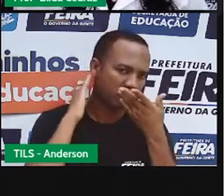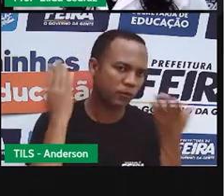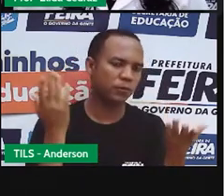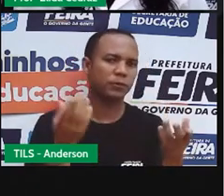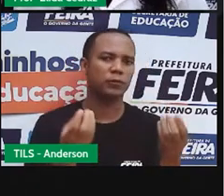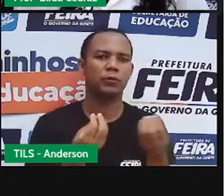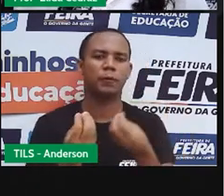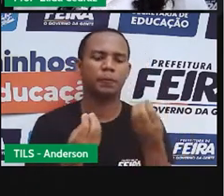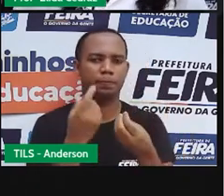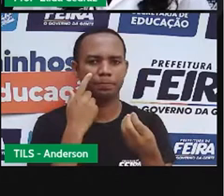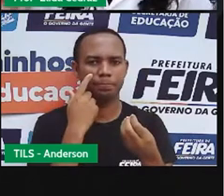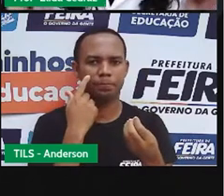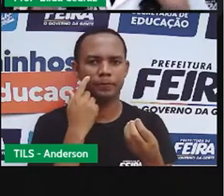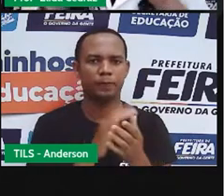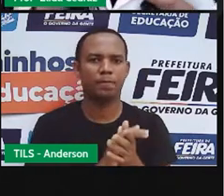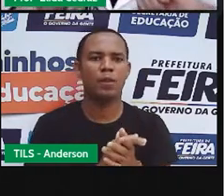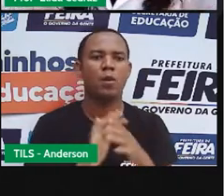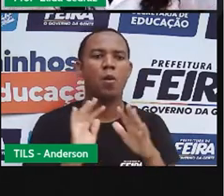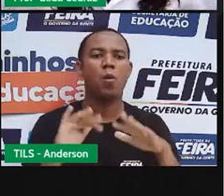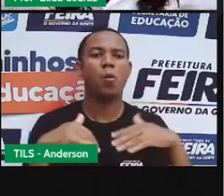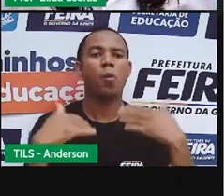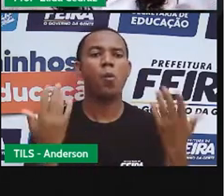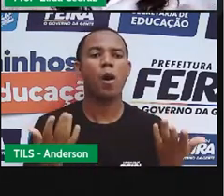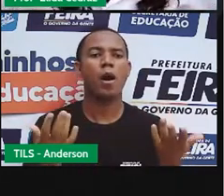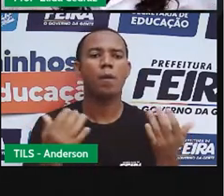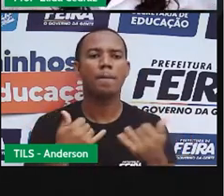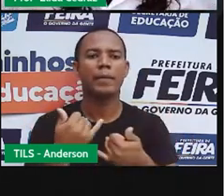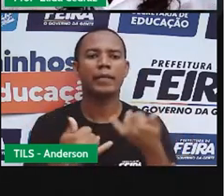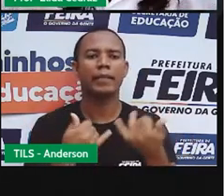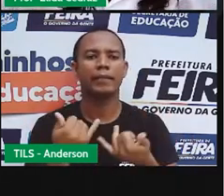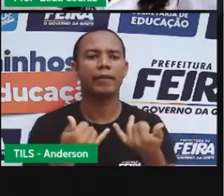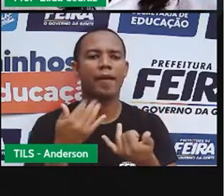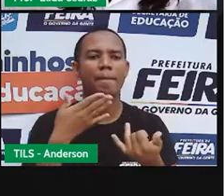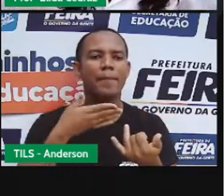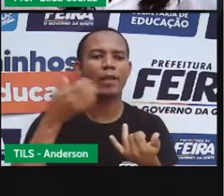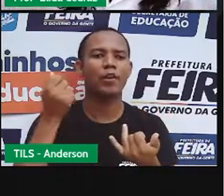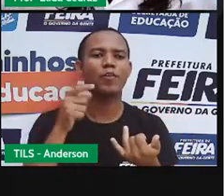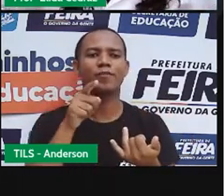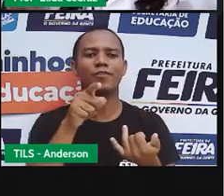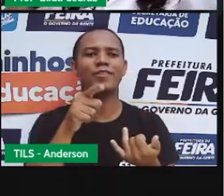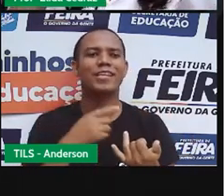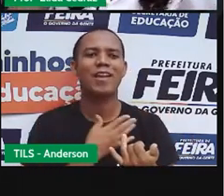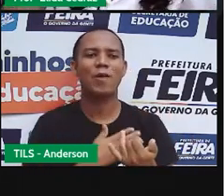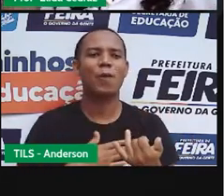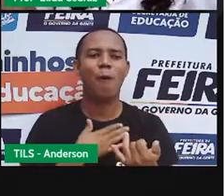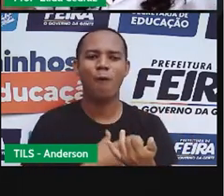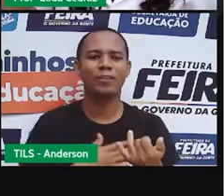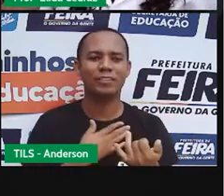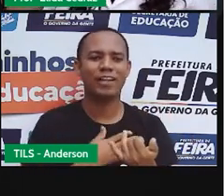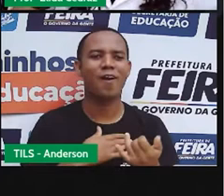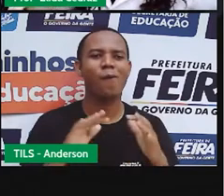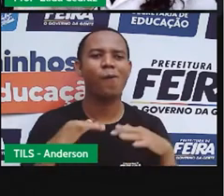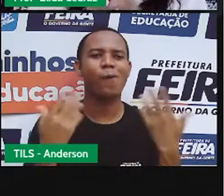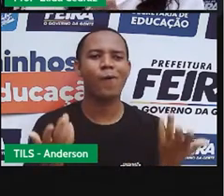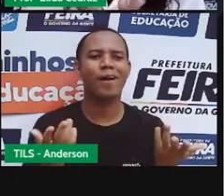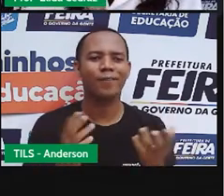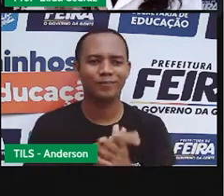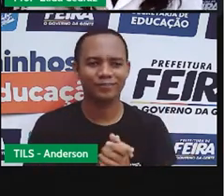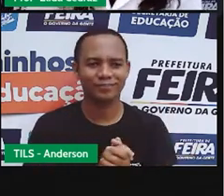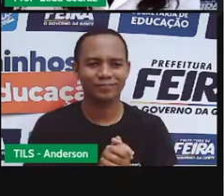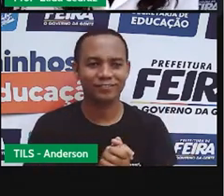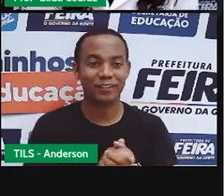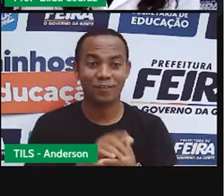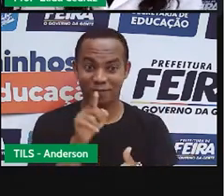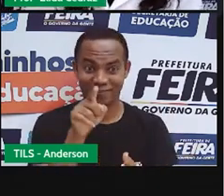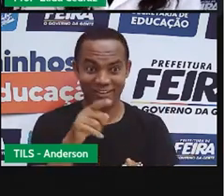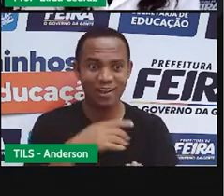lá. Qual é a sua brincadeira preferida? É com você mesmo que eu tô falando aí, segundo ano.